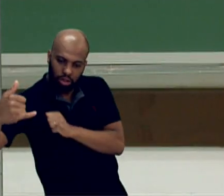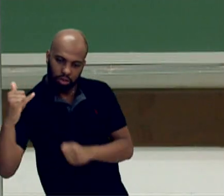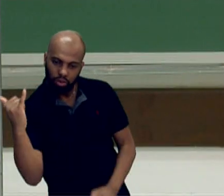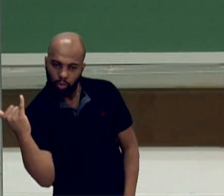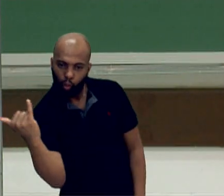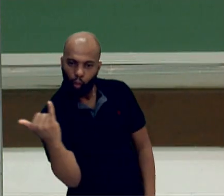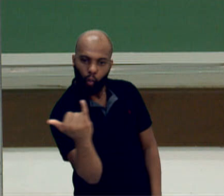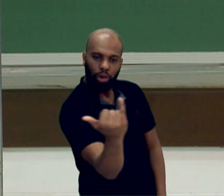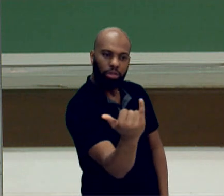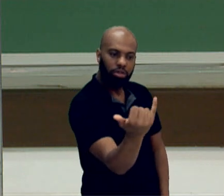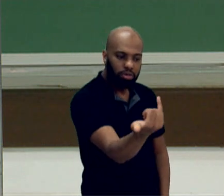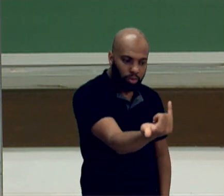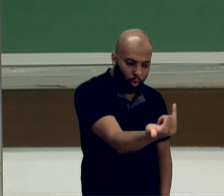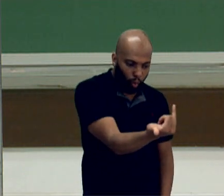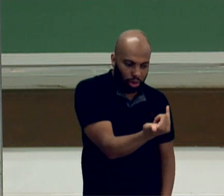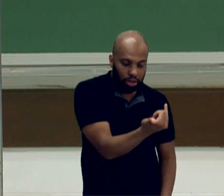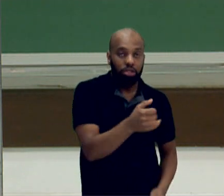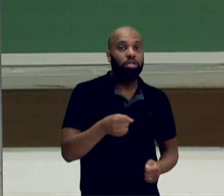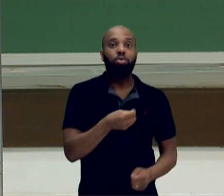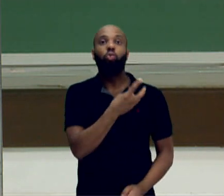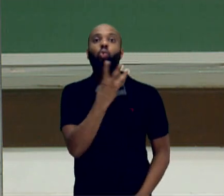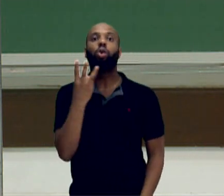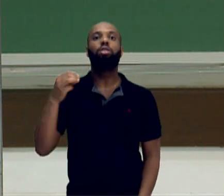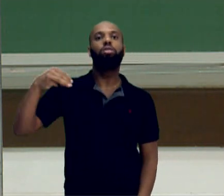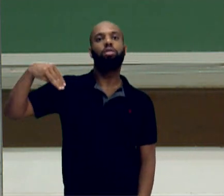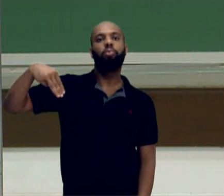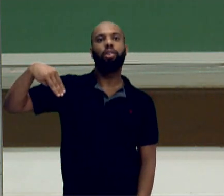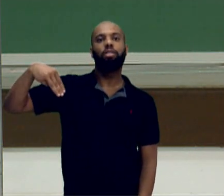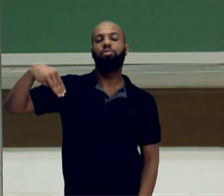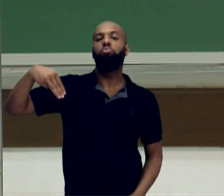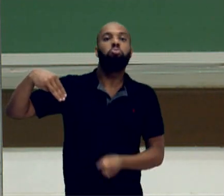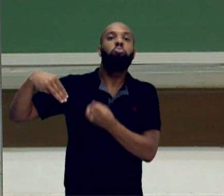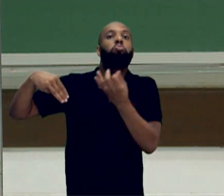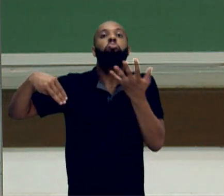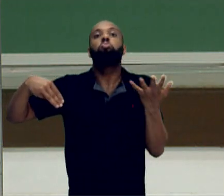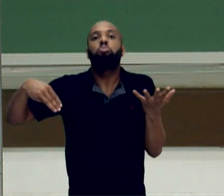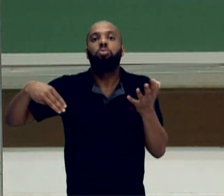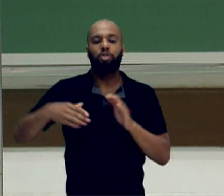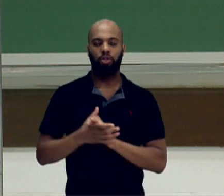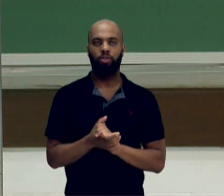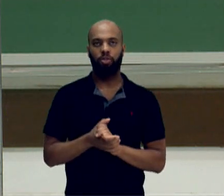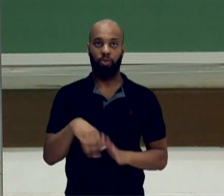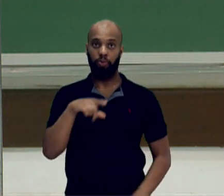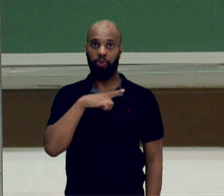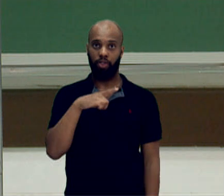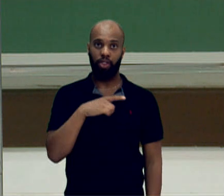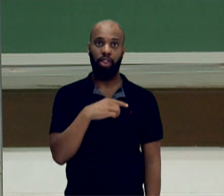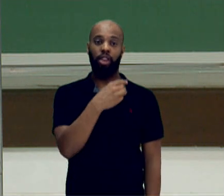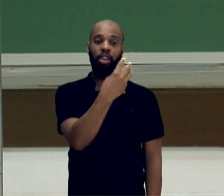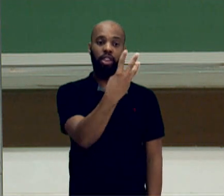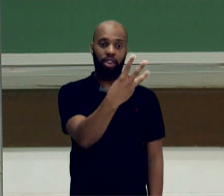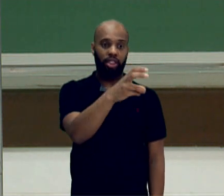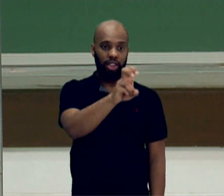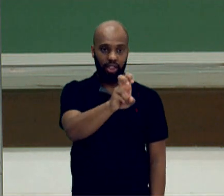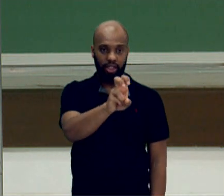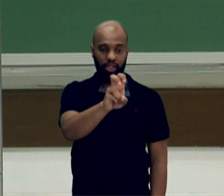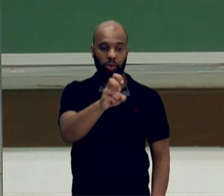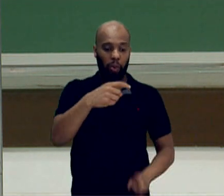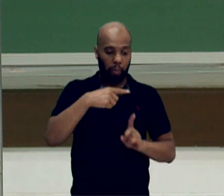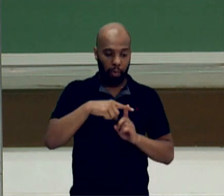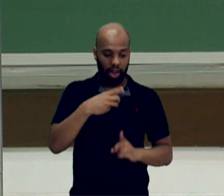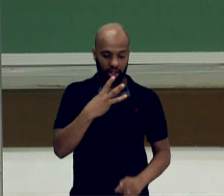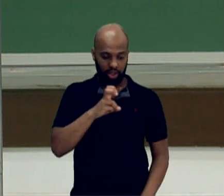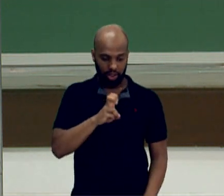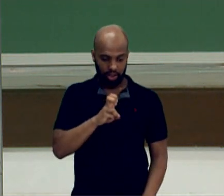ter quantos metros, né? Desse contorno? Eu vou ter o quê? 35 mais 35